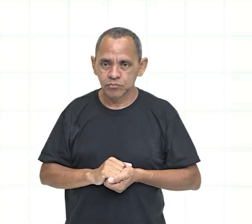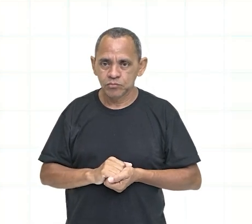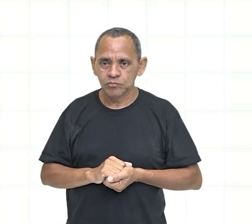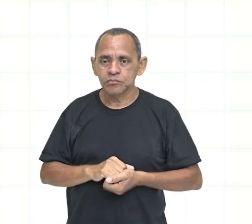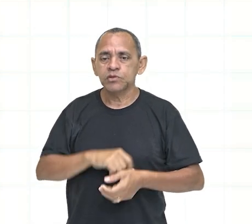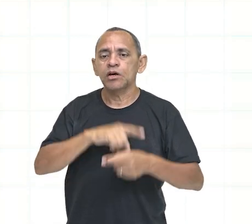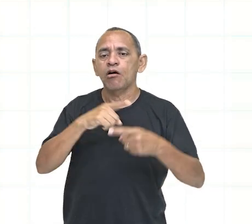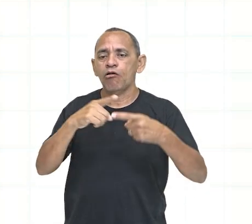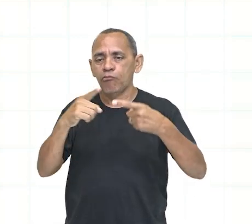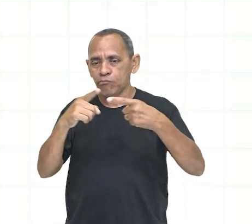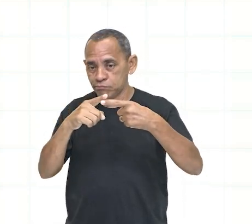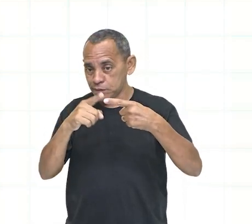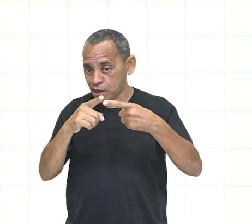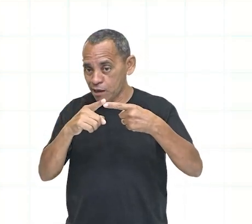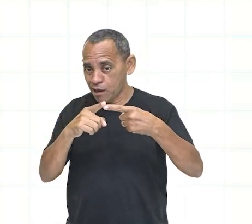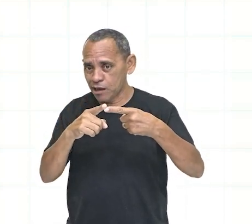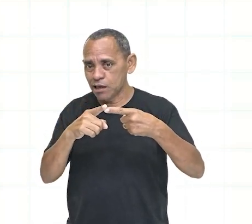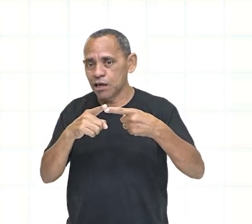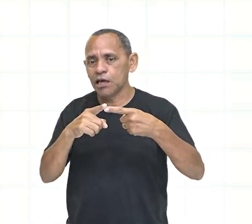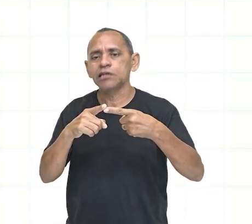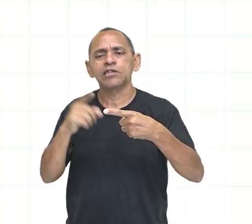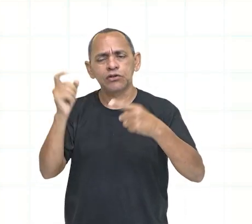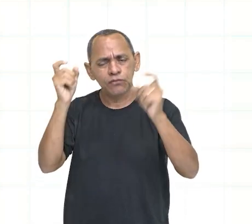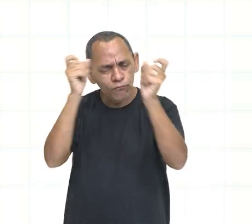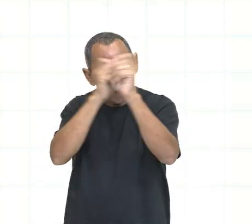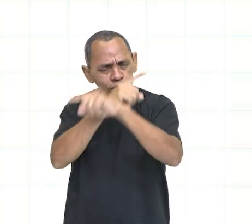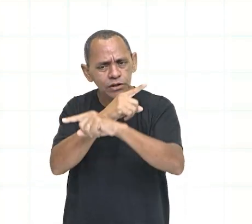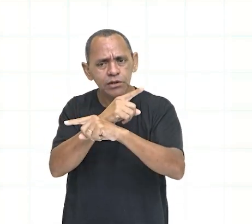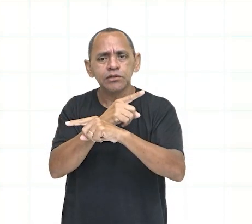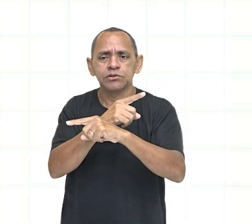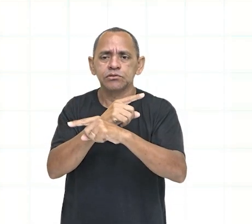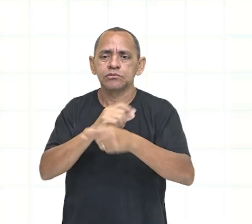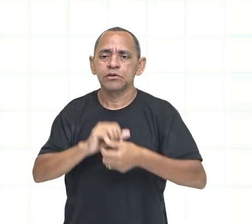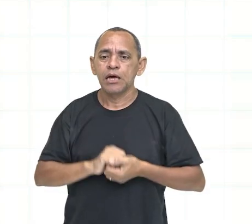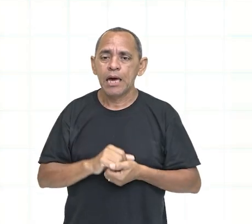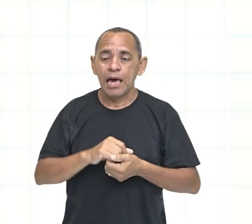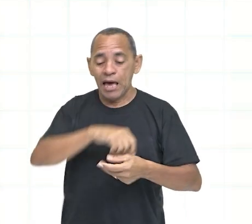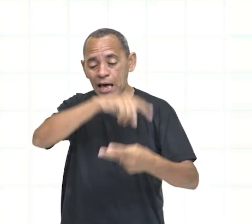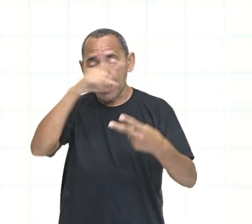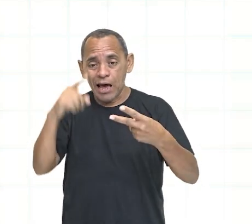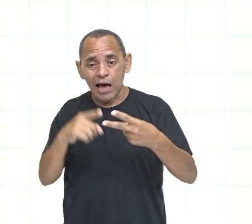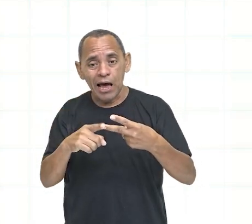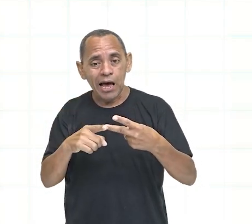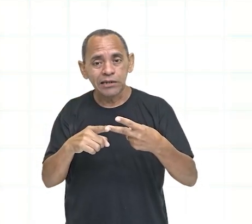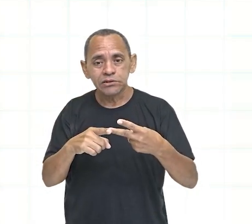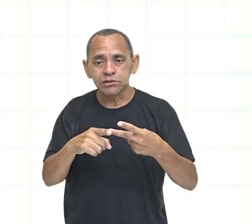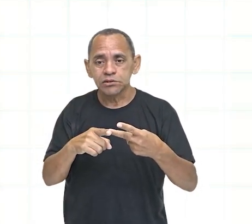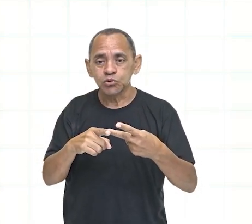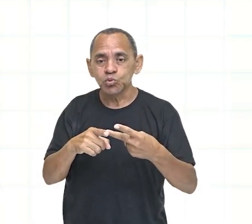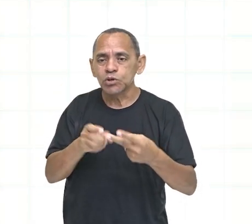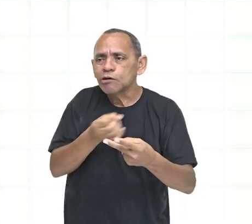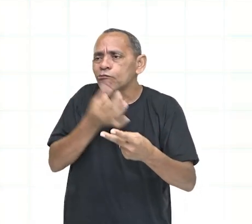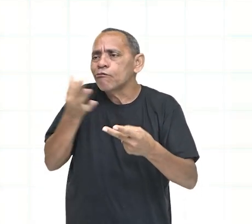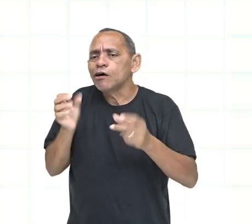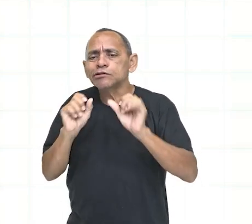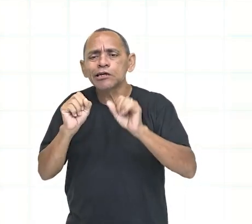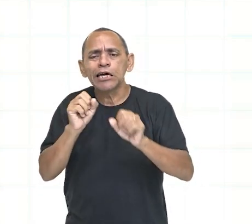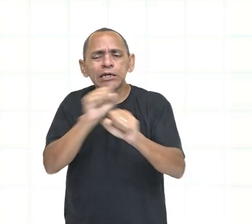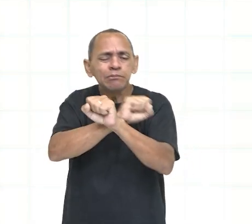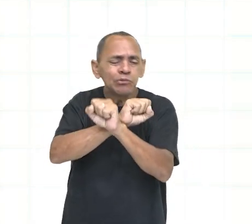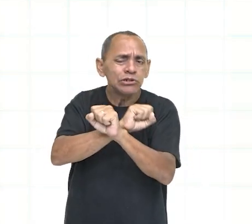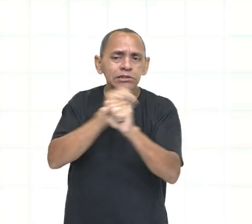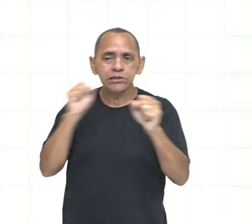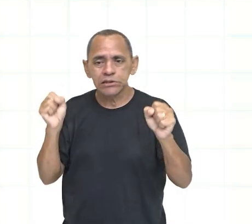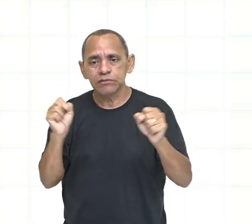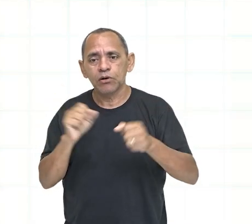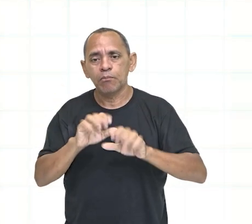então, depende dessa primeira, é mais difícil ainda. We would visit them more often. Para essa segunda acontecer, eu